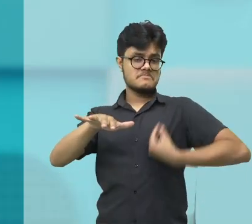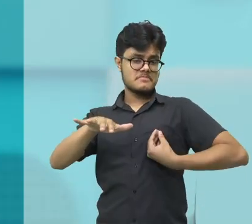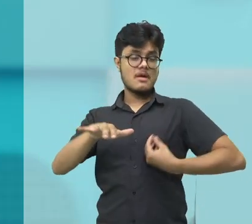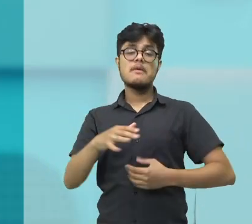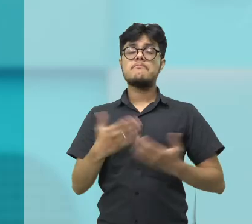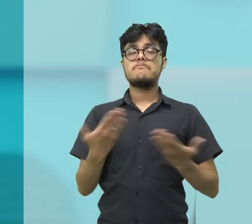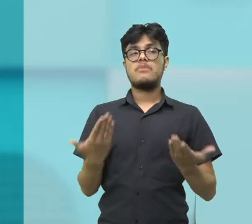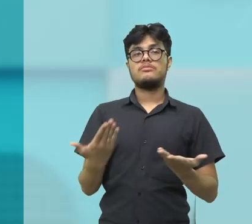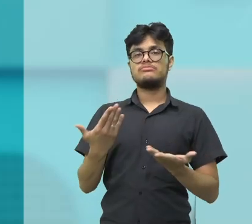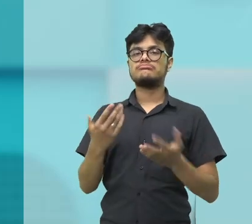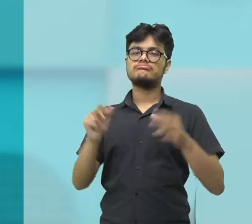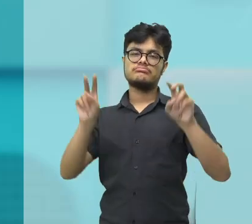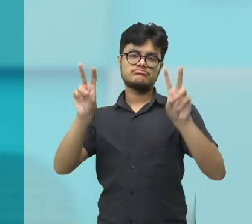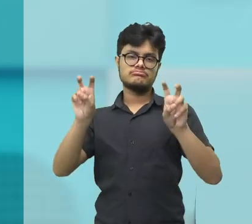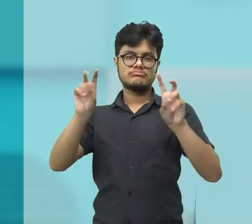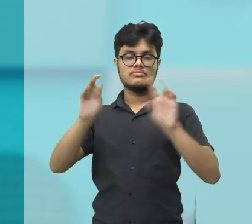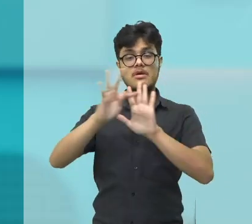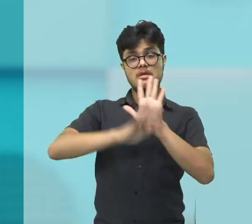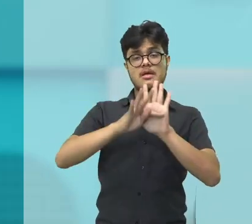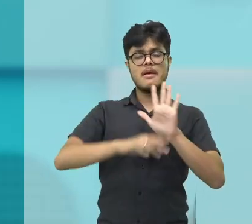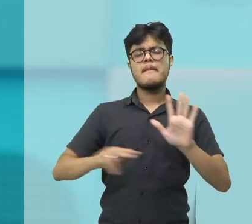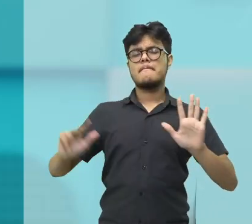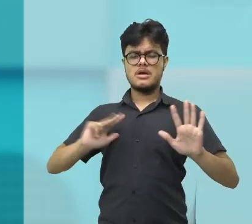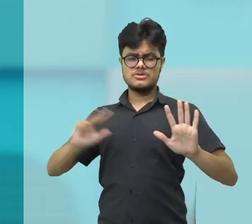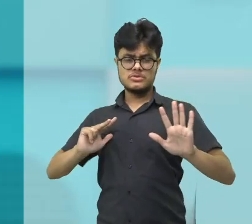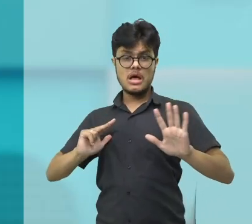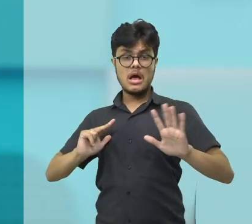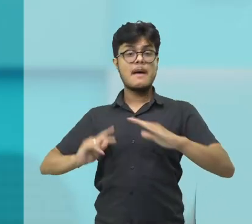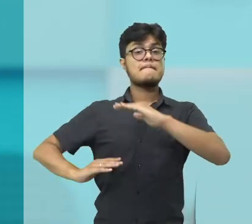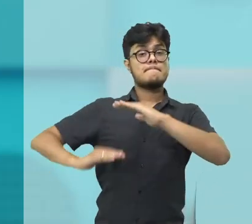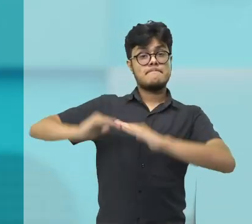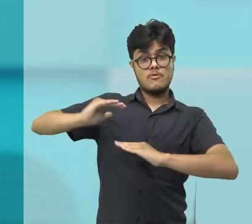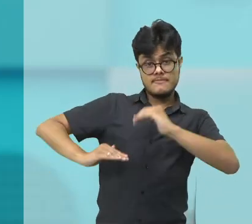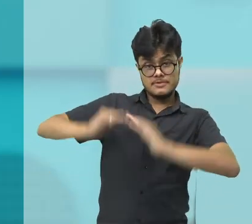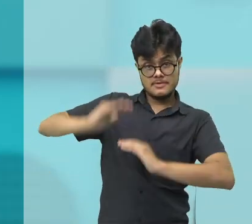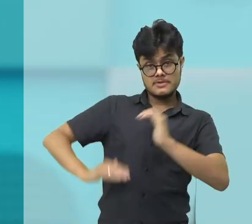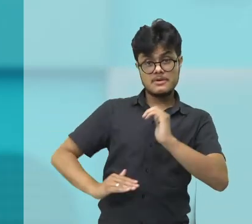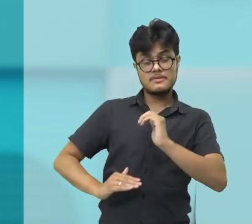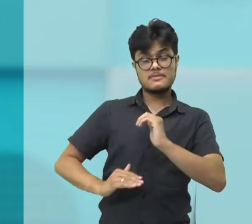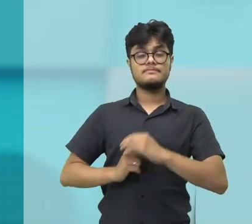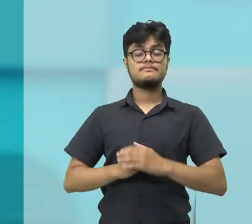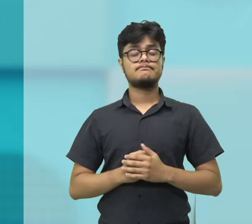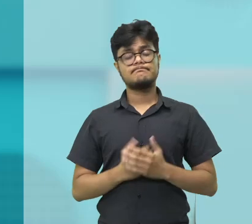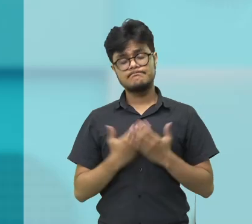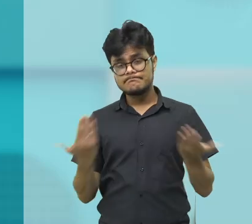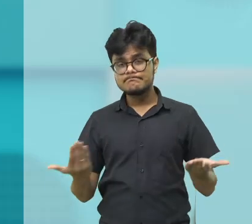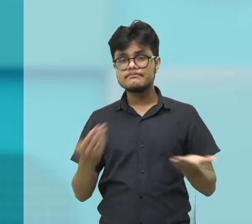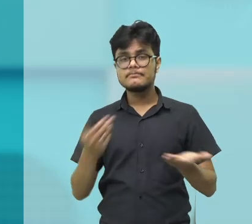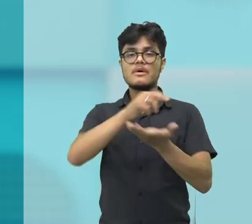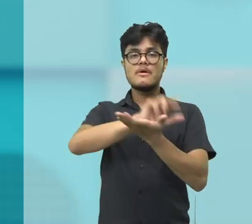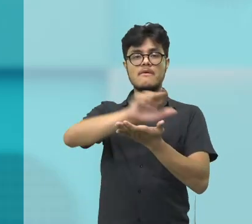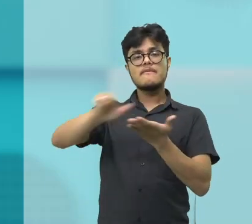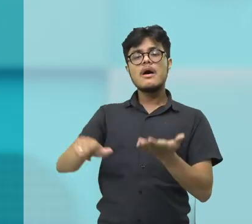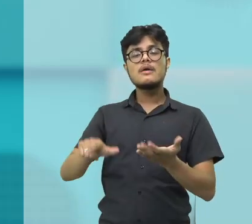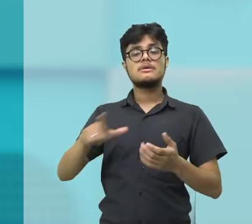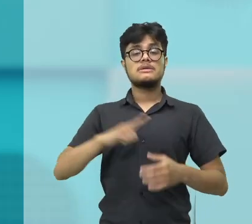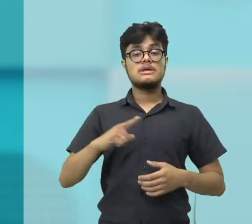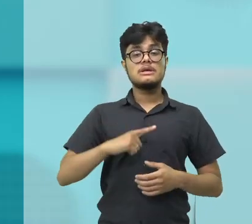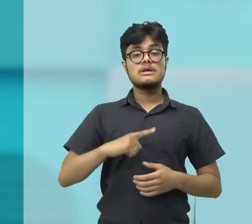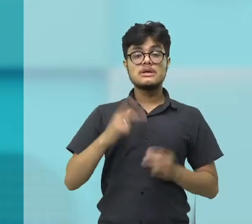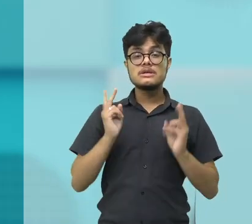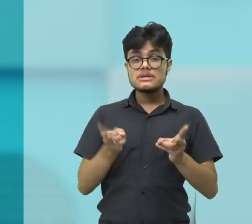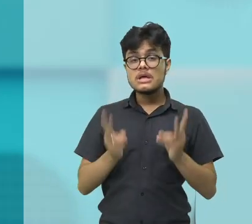uma carta em relação mais pessoal, profissional, tá bom? Aqui a gente vê bastante com